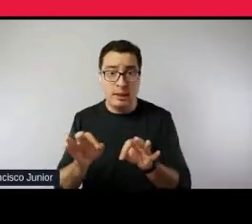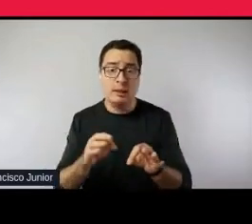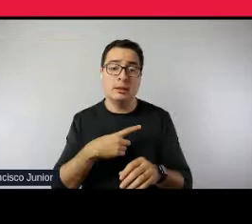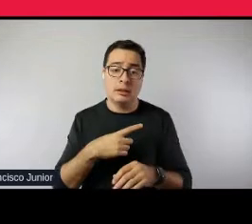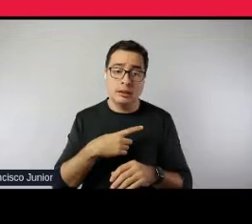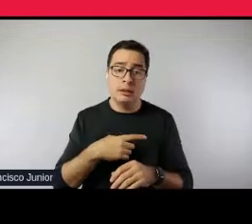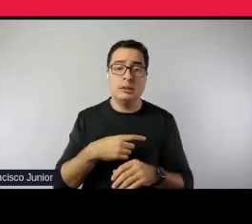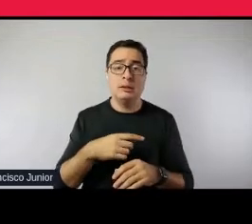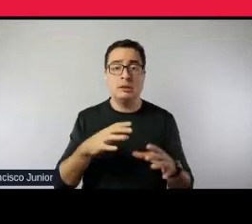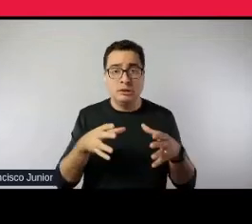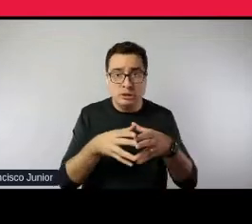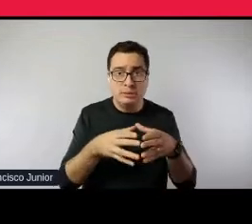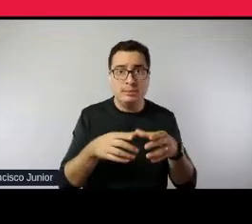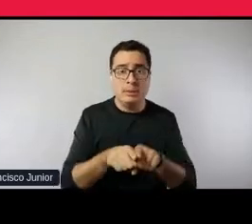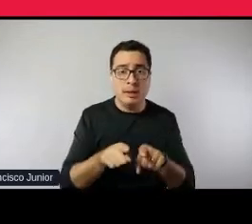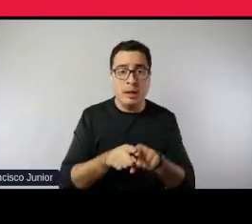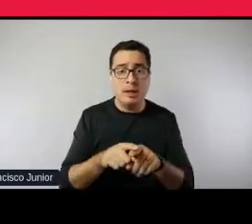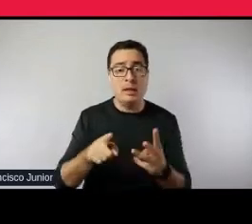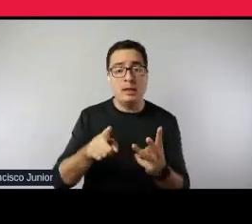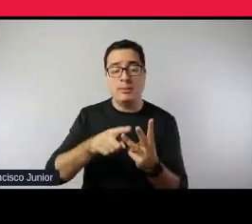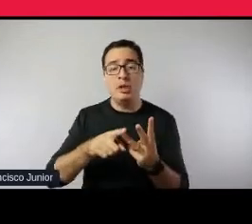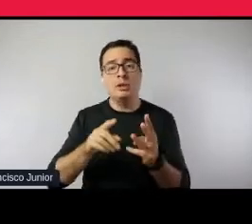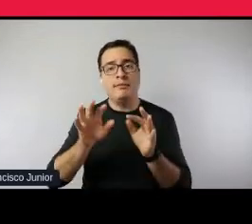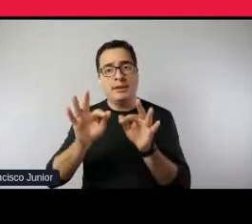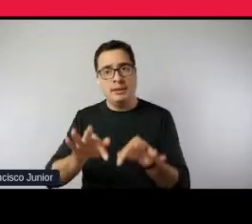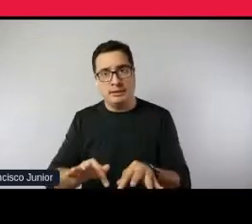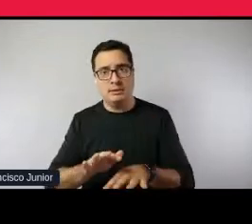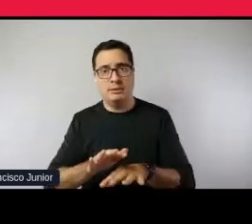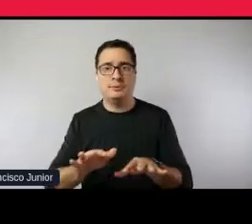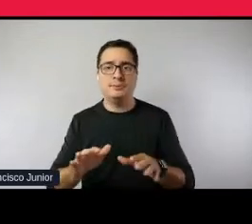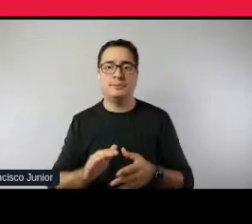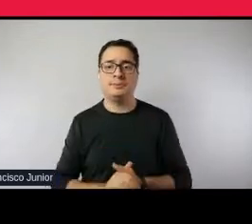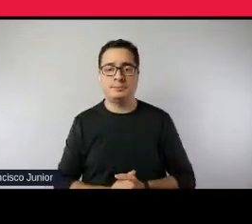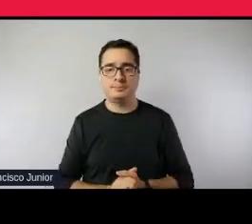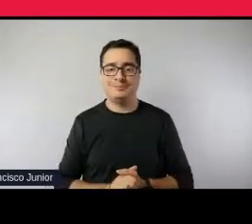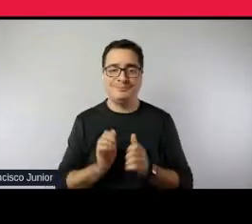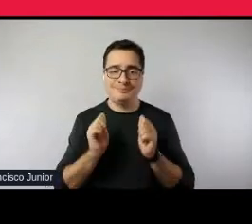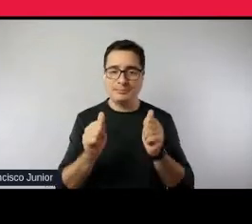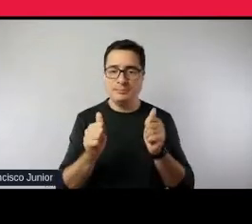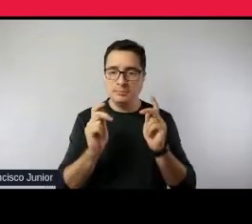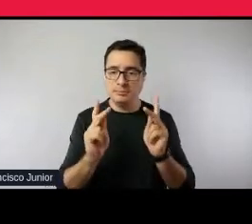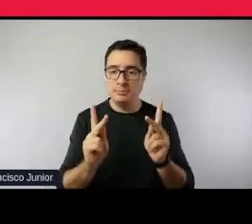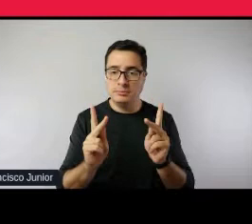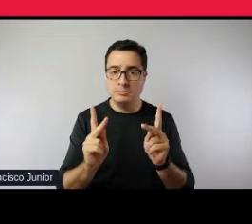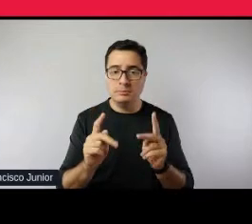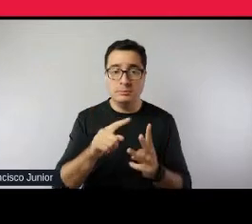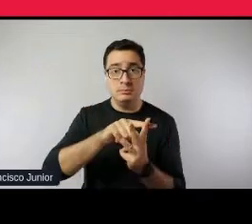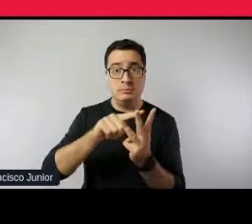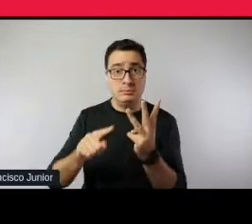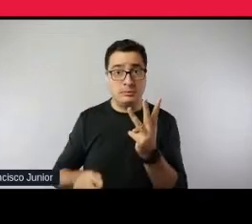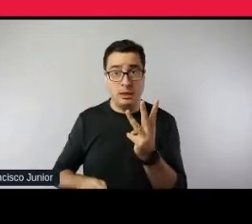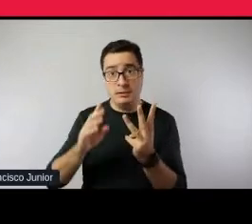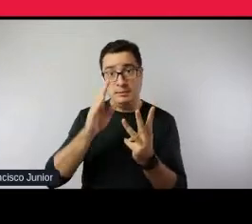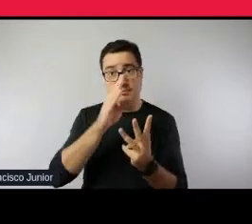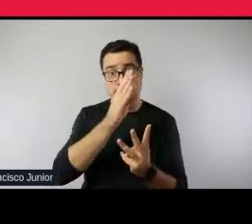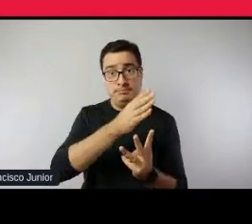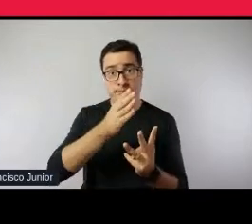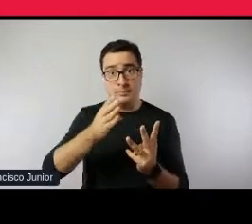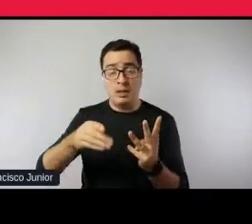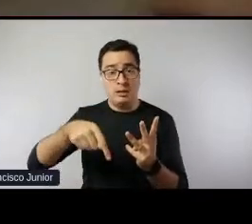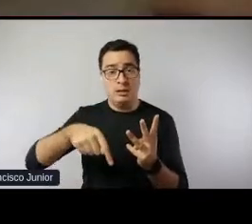neste time também, e aqui a gente vai fazer a finalização. Ok? Então, esses são os 3 primeiros passos do nosso